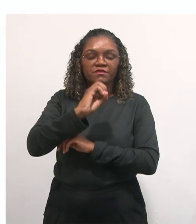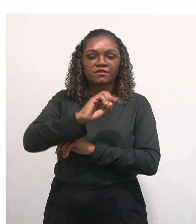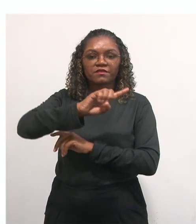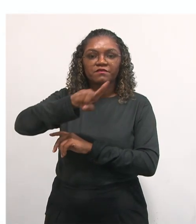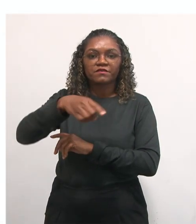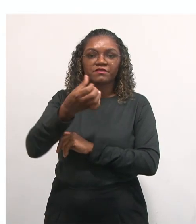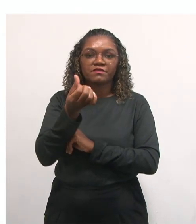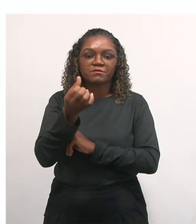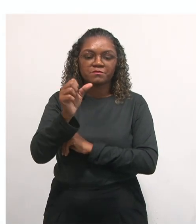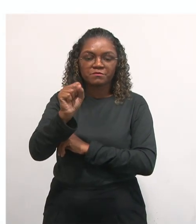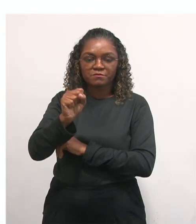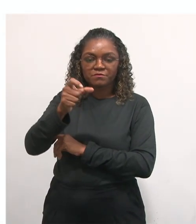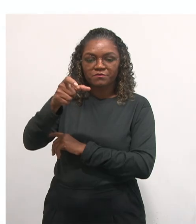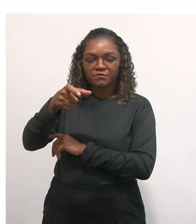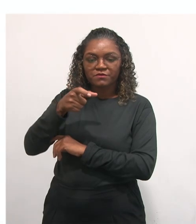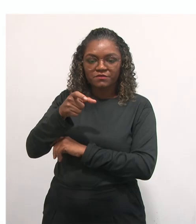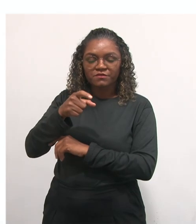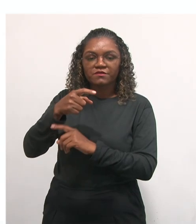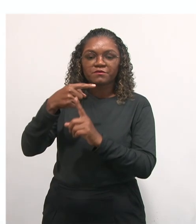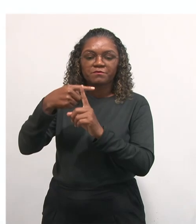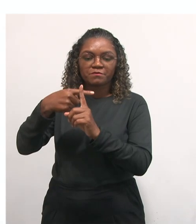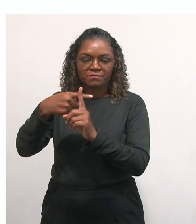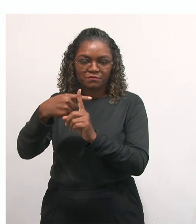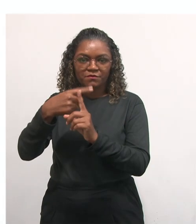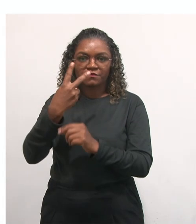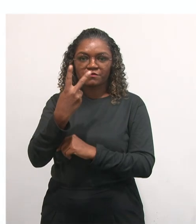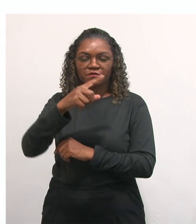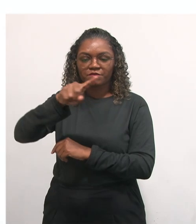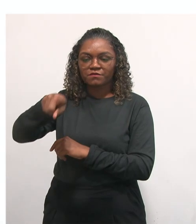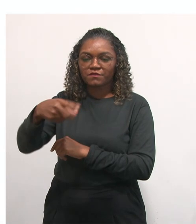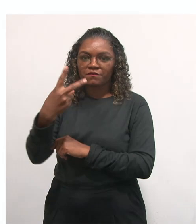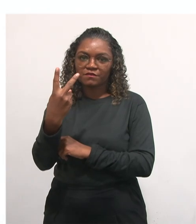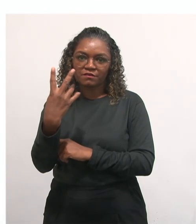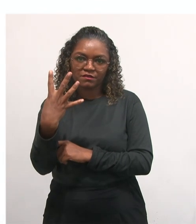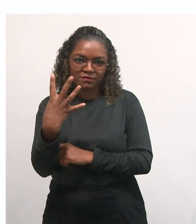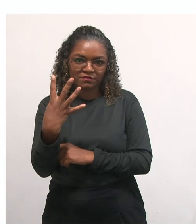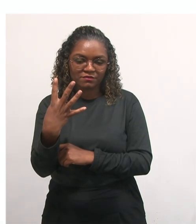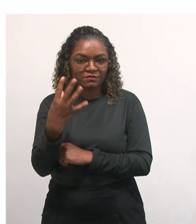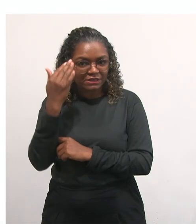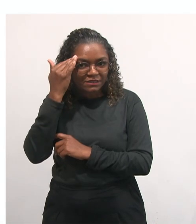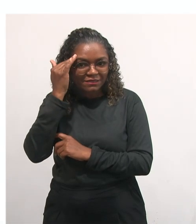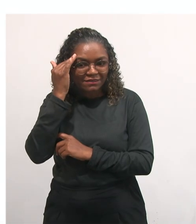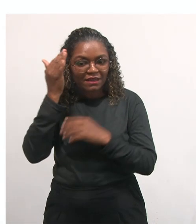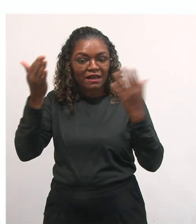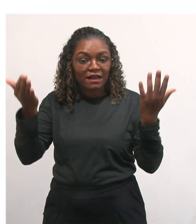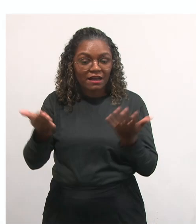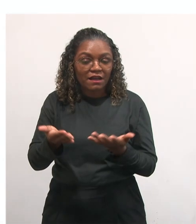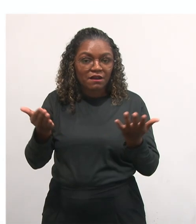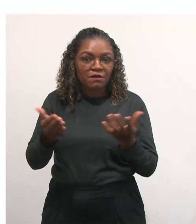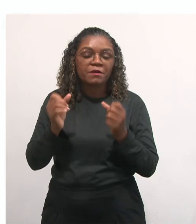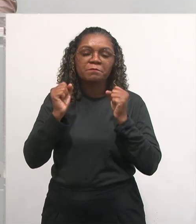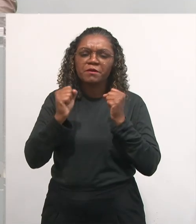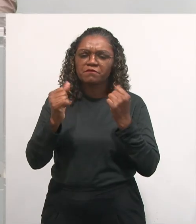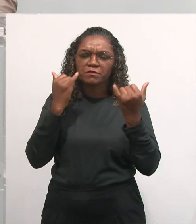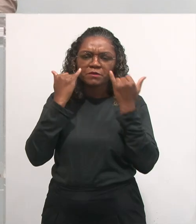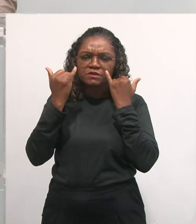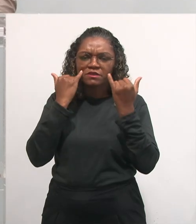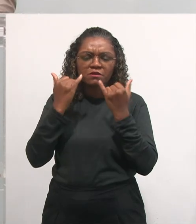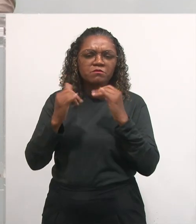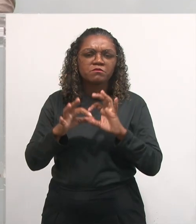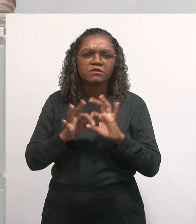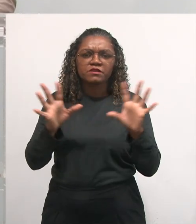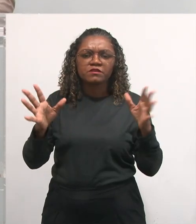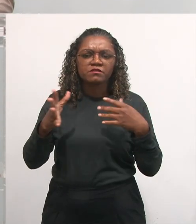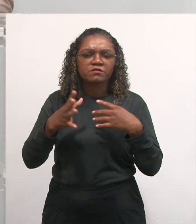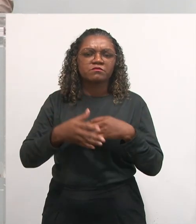0,68x mais 2,24. Ó, perfeito. Então, por exemplo, agora você pode substituir qualquer informação, por exemplo,